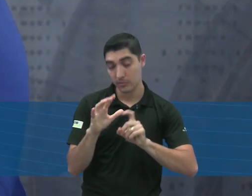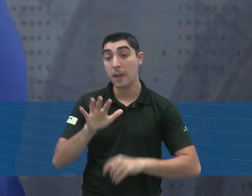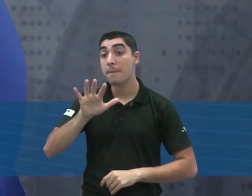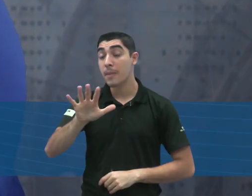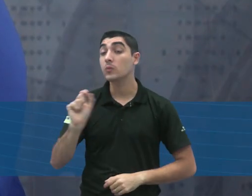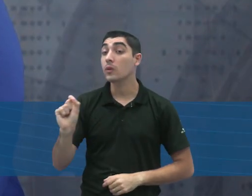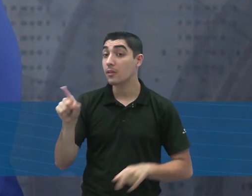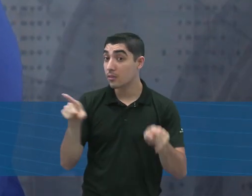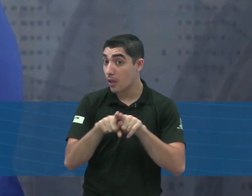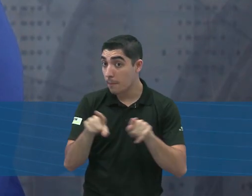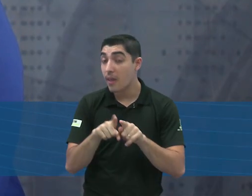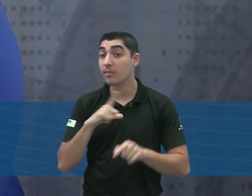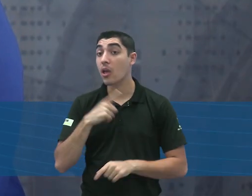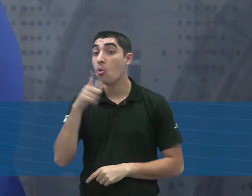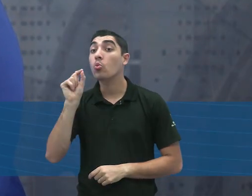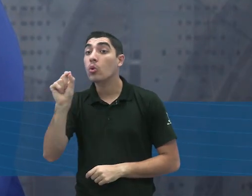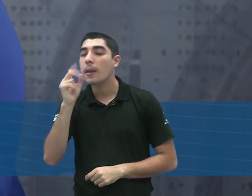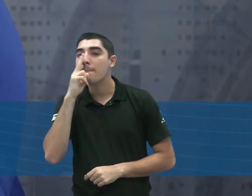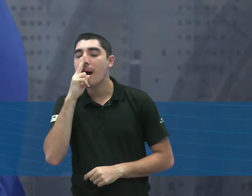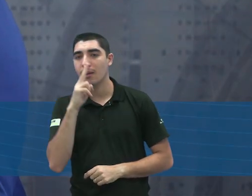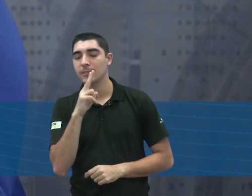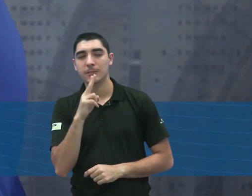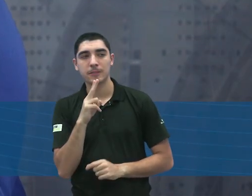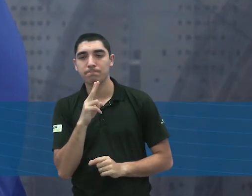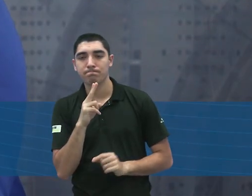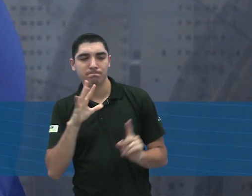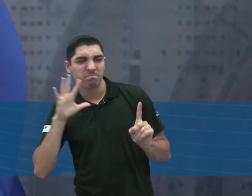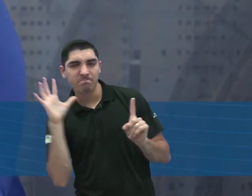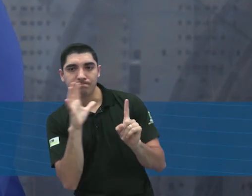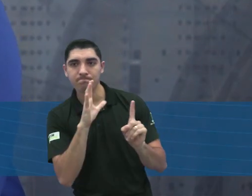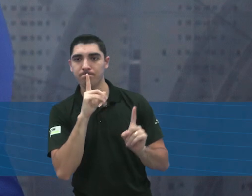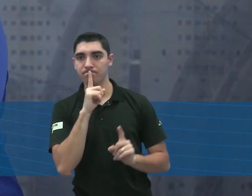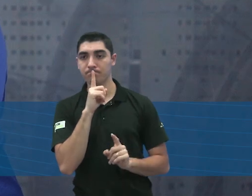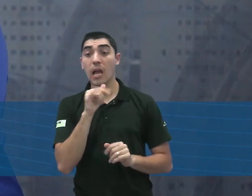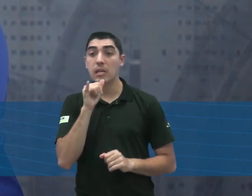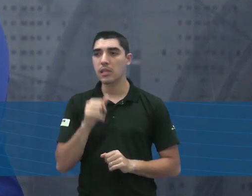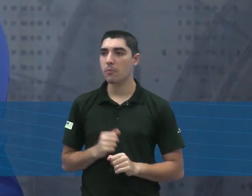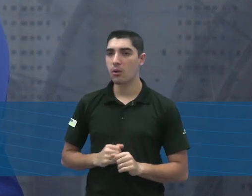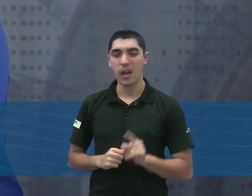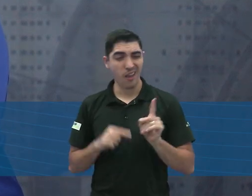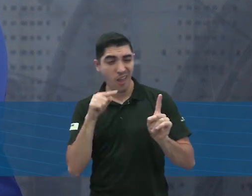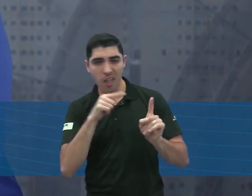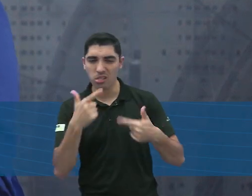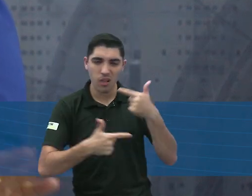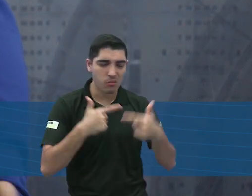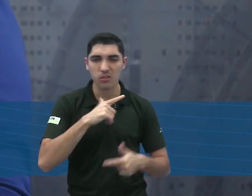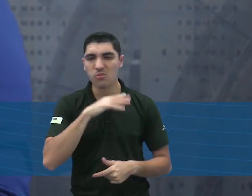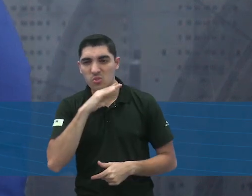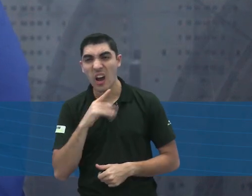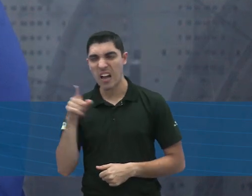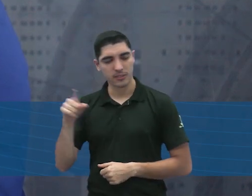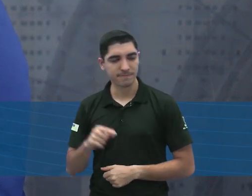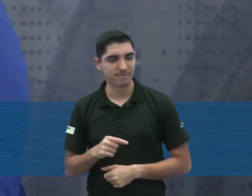do assédio também silencioso. Né? Aquele assédio que você vê que a pessoa não está entregando o suficiente, então você não coloca mais ela